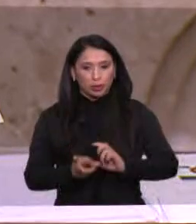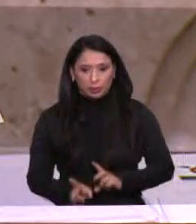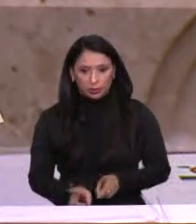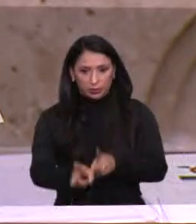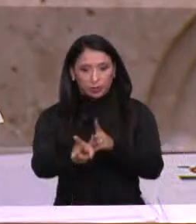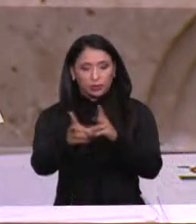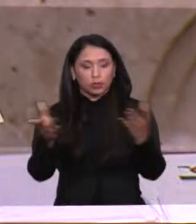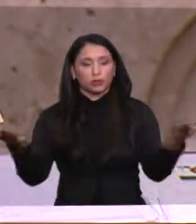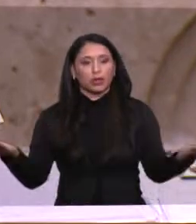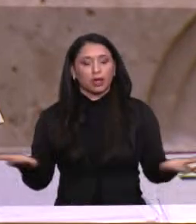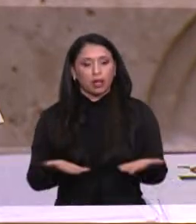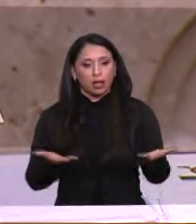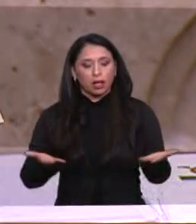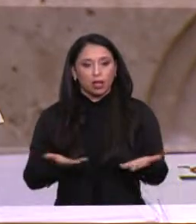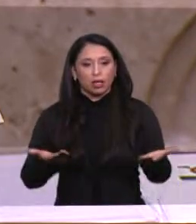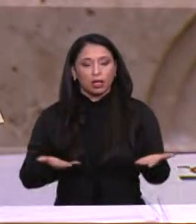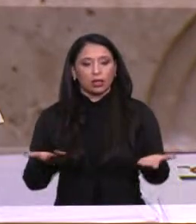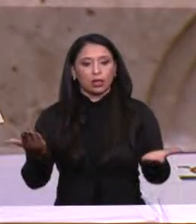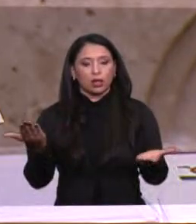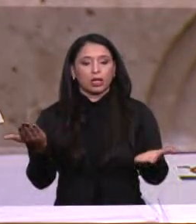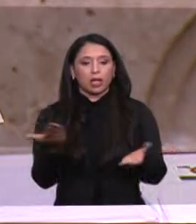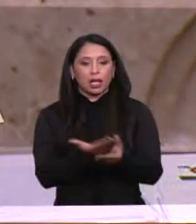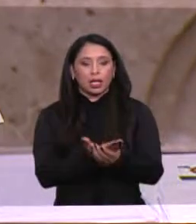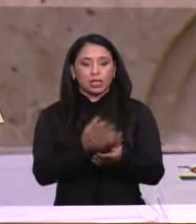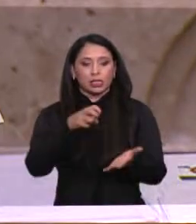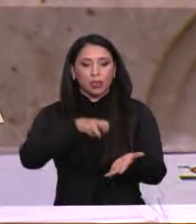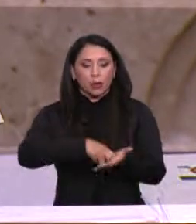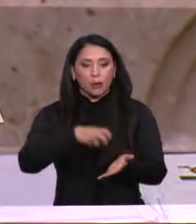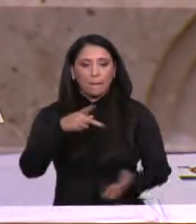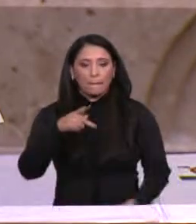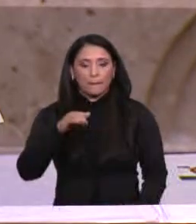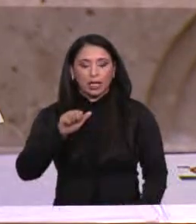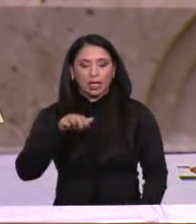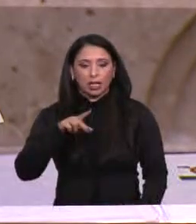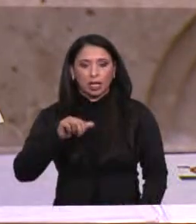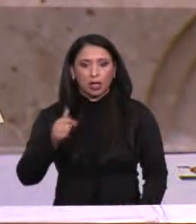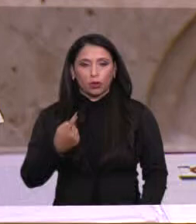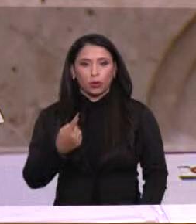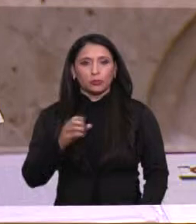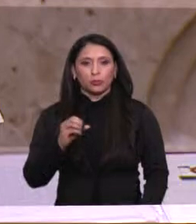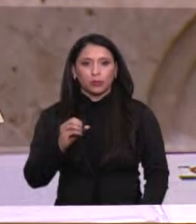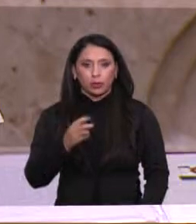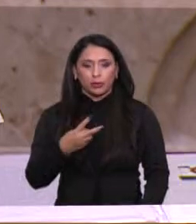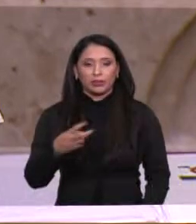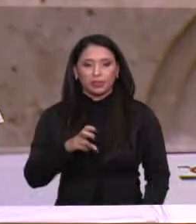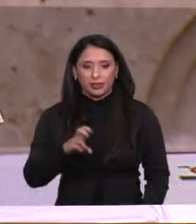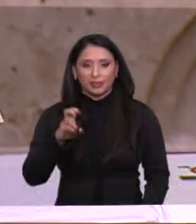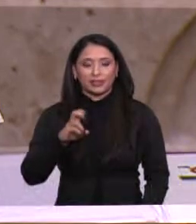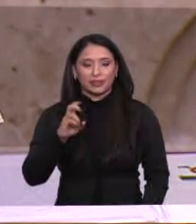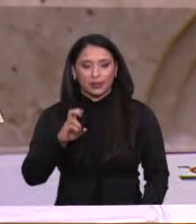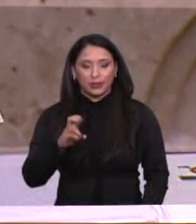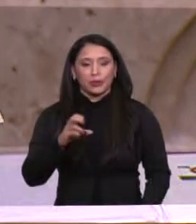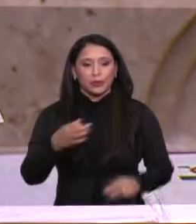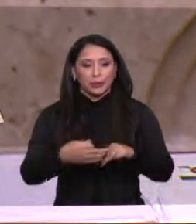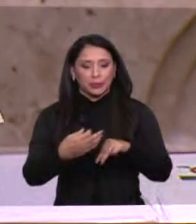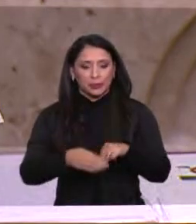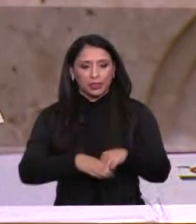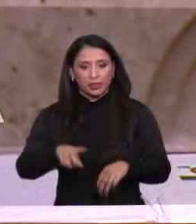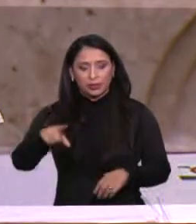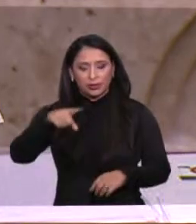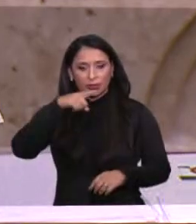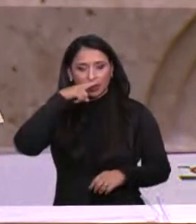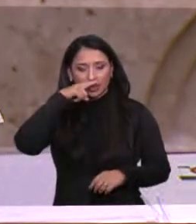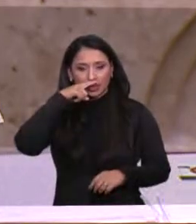de julgamento ação penal 1025 sobre a relatoria do ministro Edson fachin